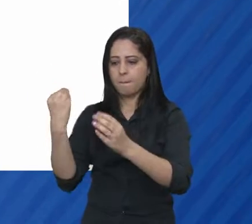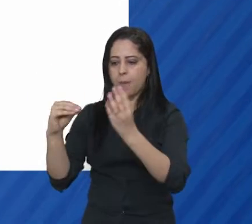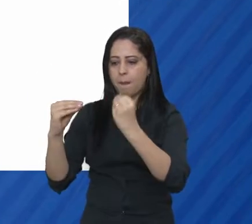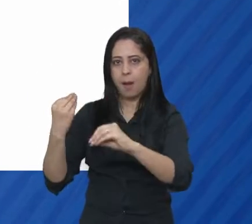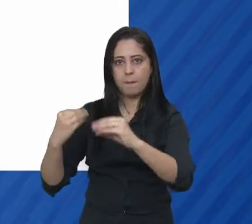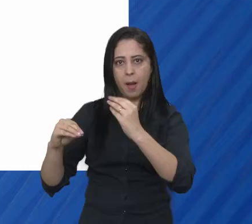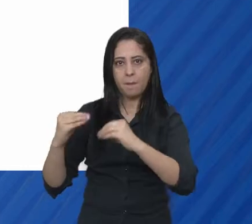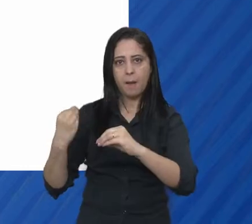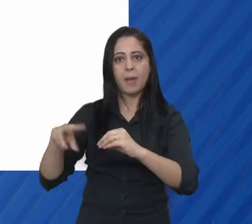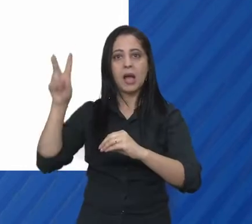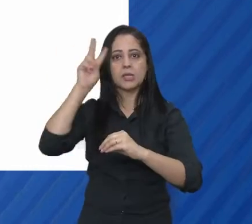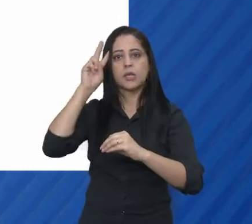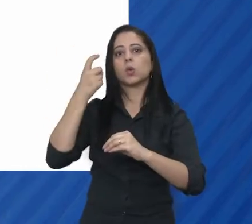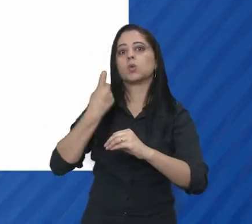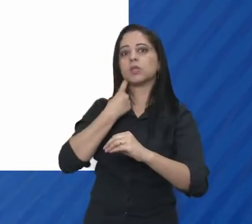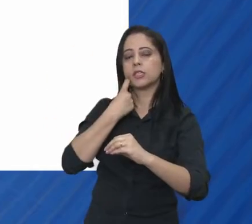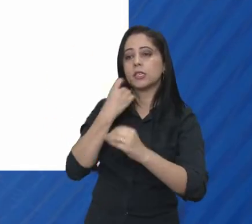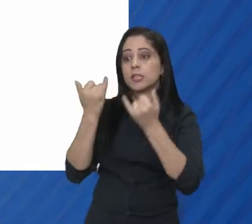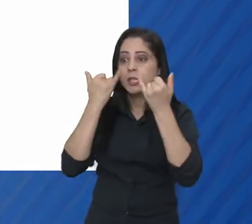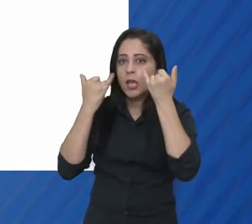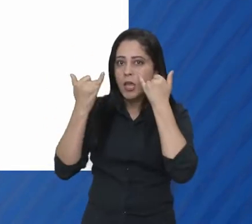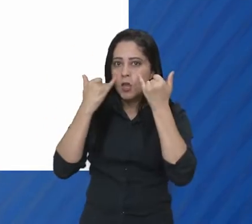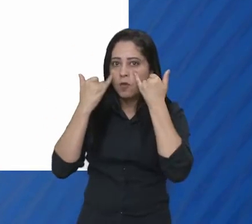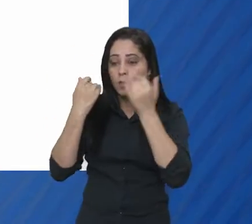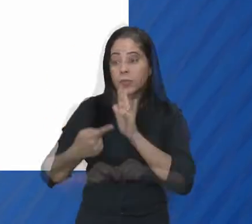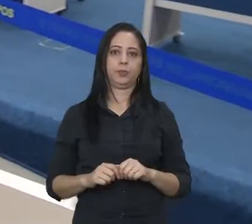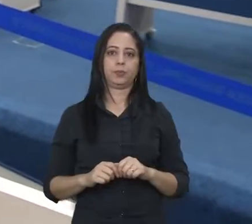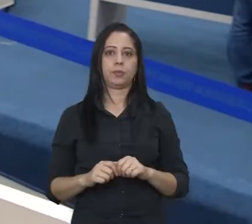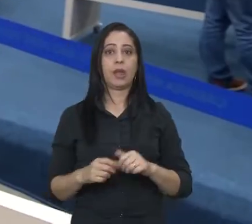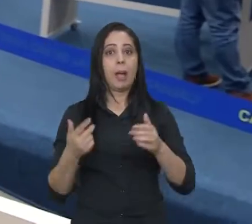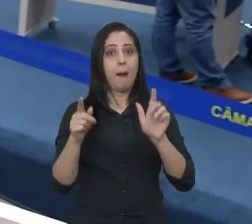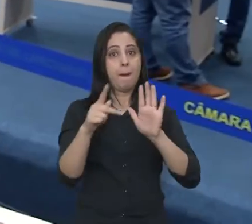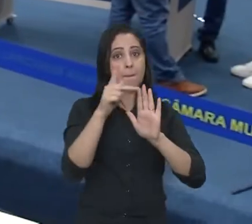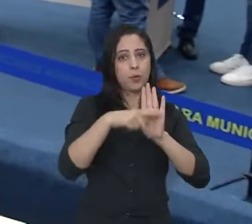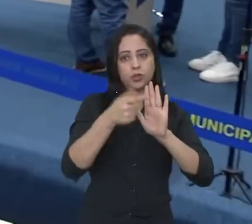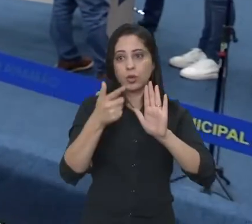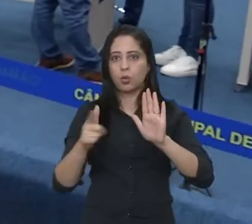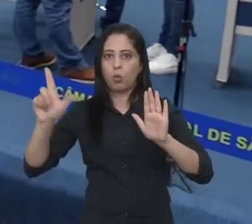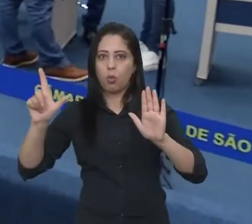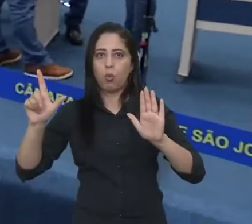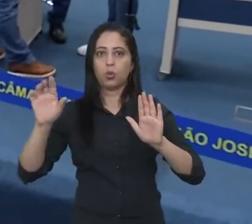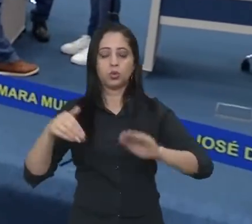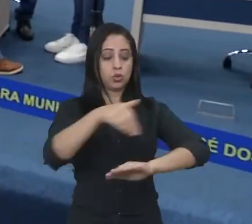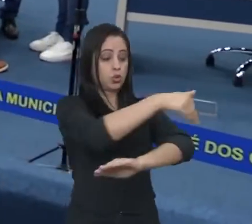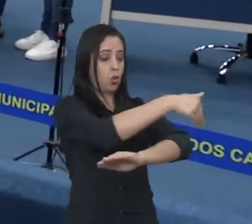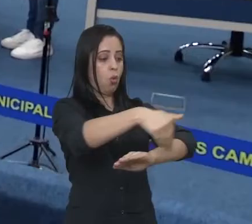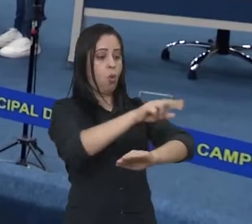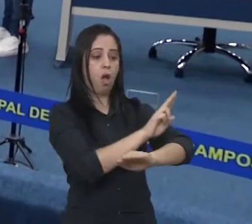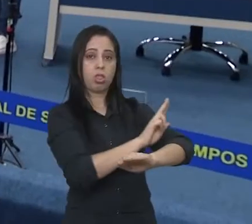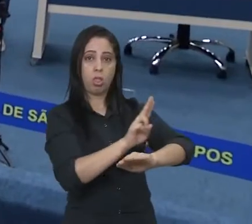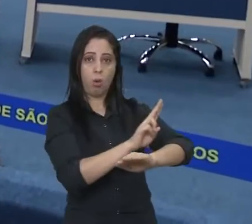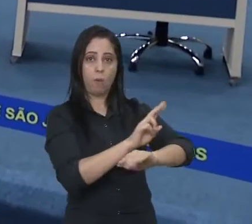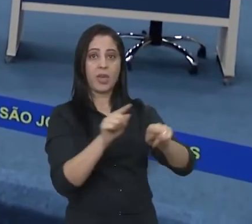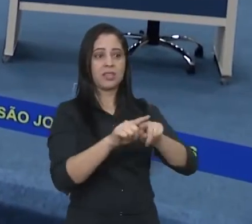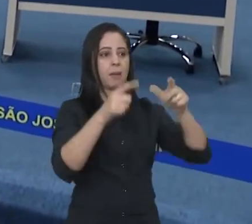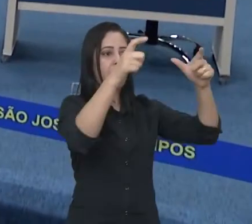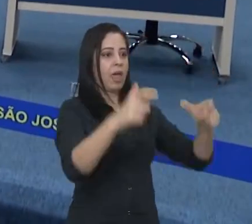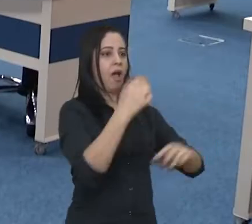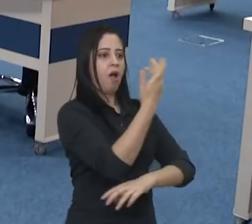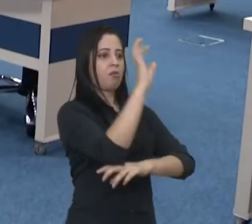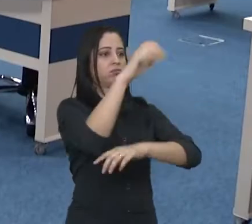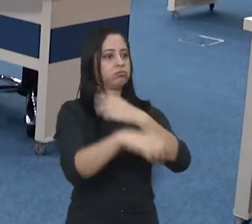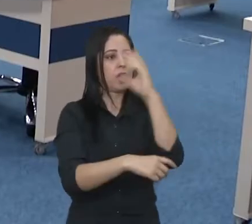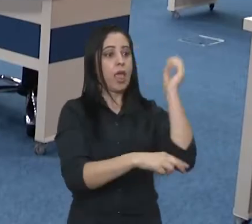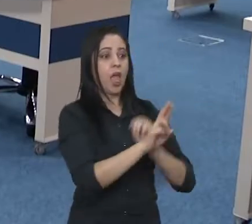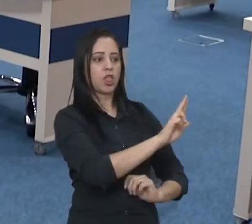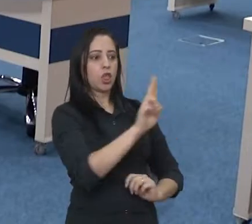de segunda a sexta no site oficial da Prefeitura. Outros projetos aprovados denominaram ruas, vielas